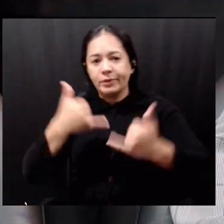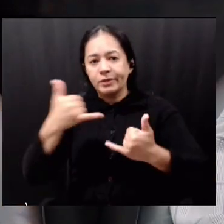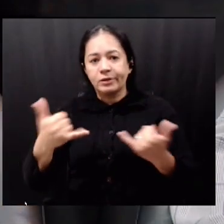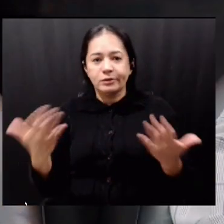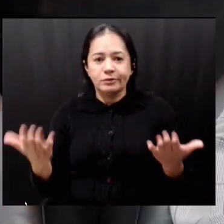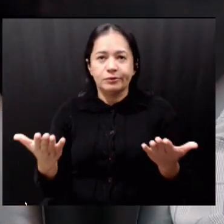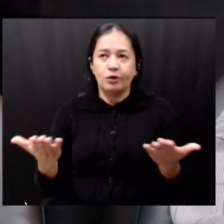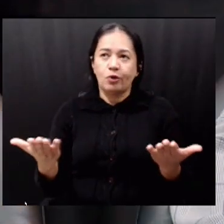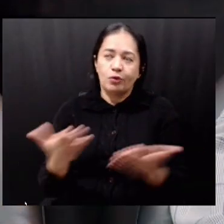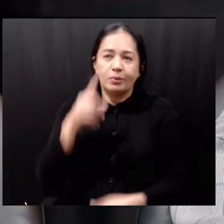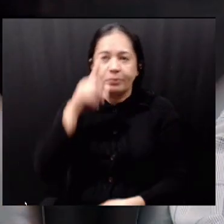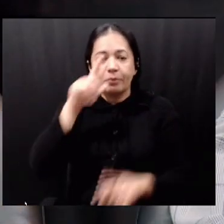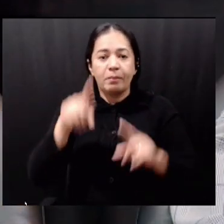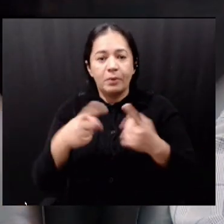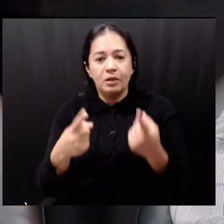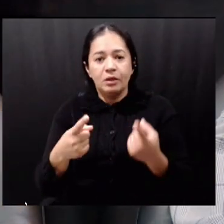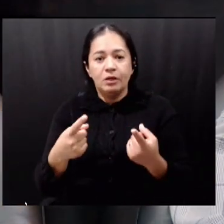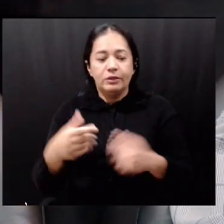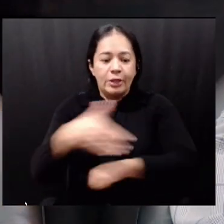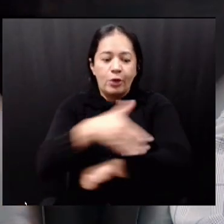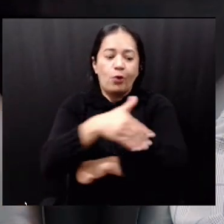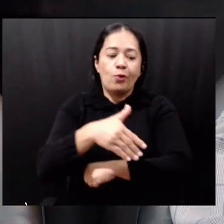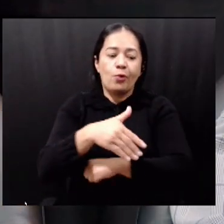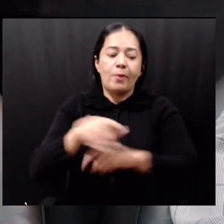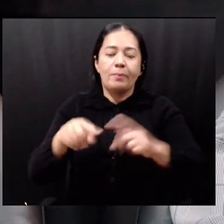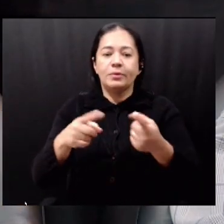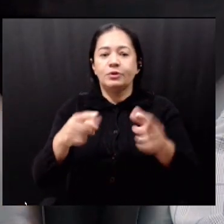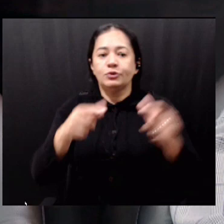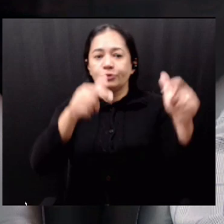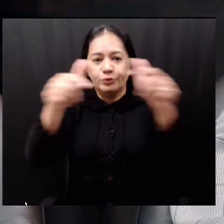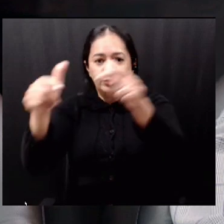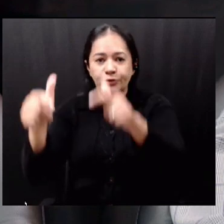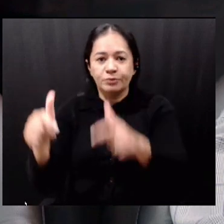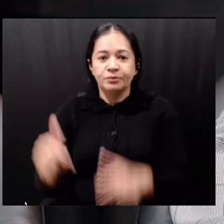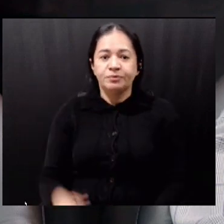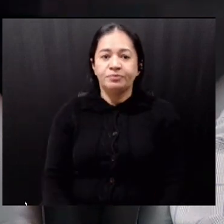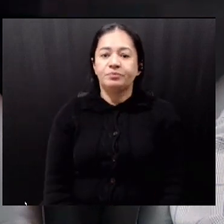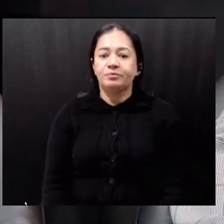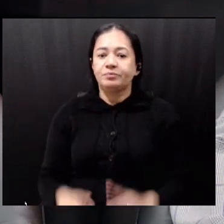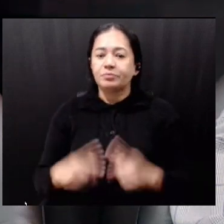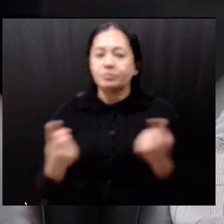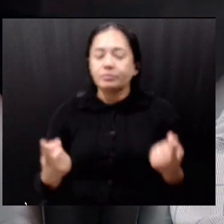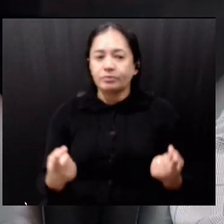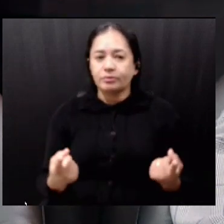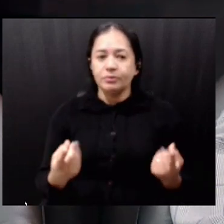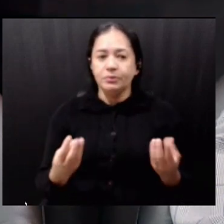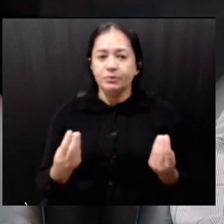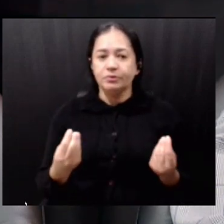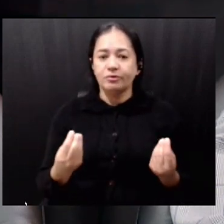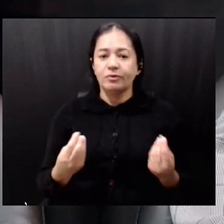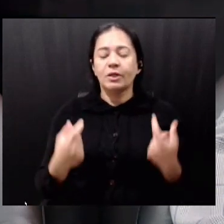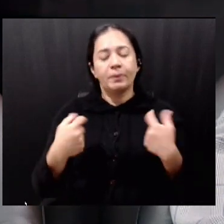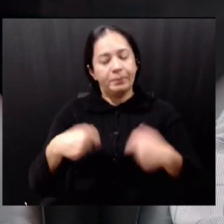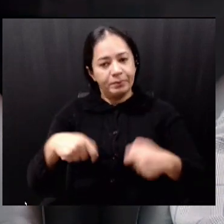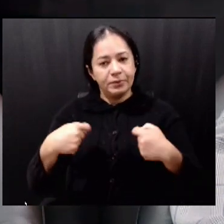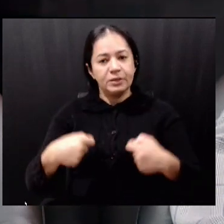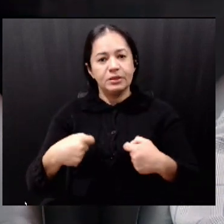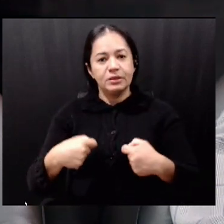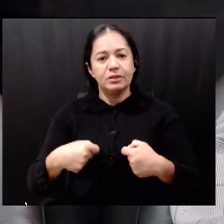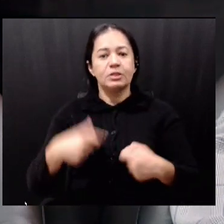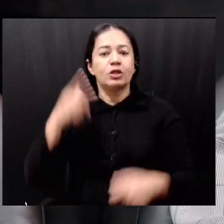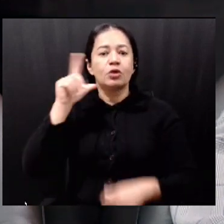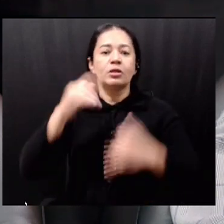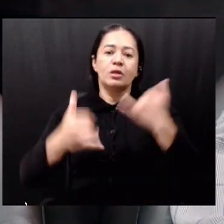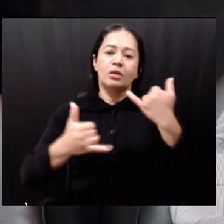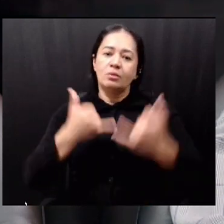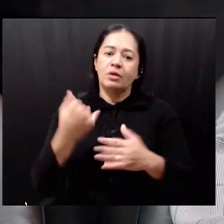perigoso, não é, né? Como antigamente. Mas é necessário que tenha essa brincadeira também fora das